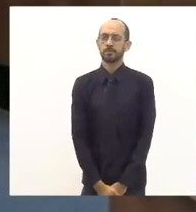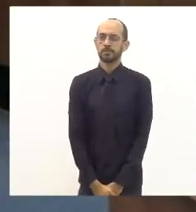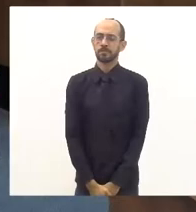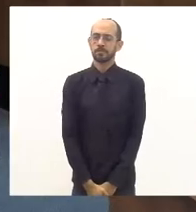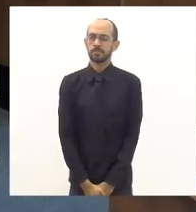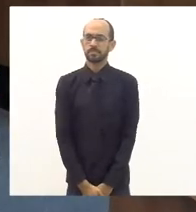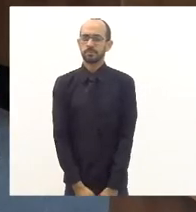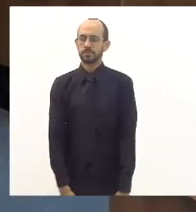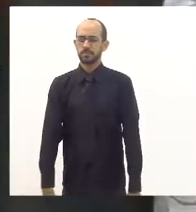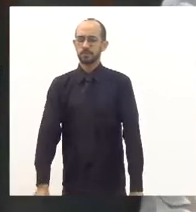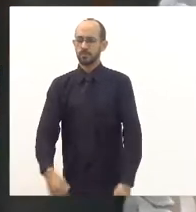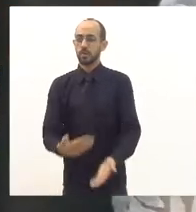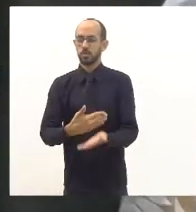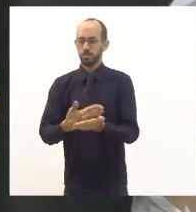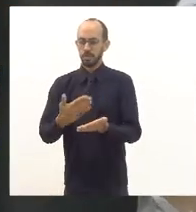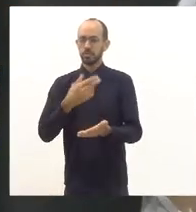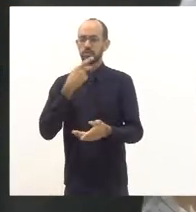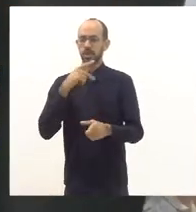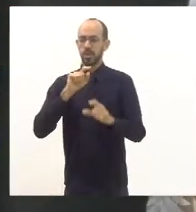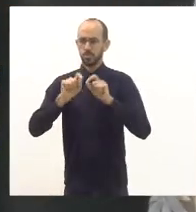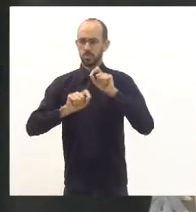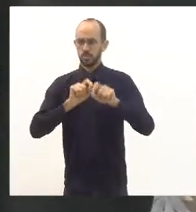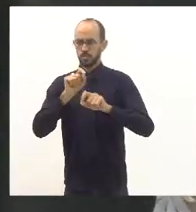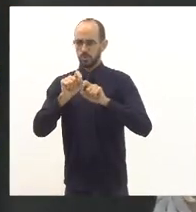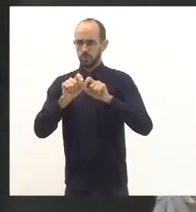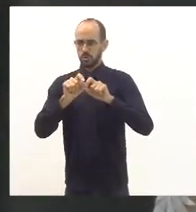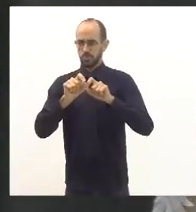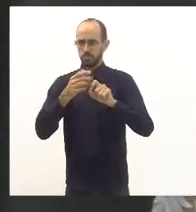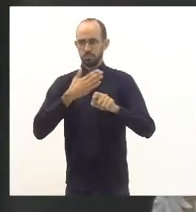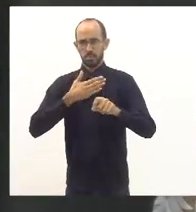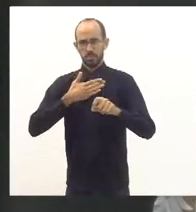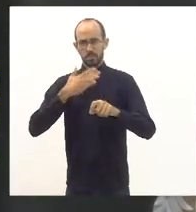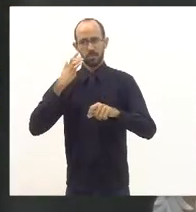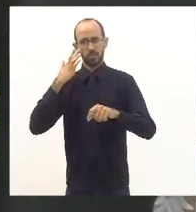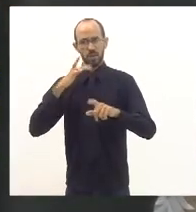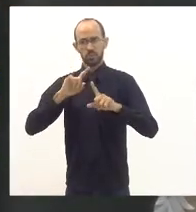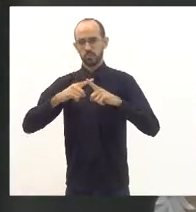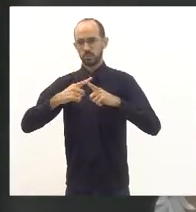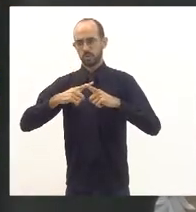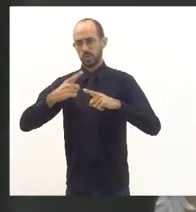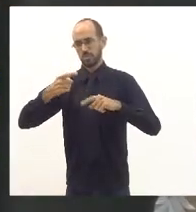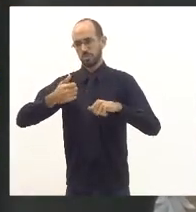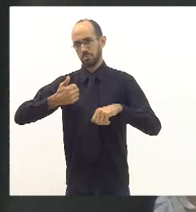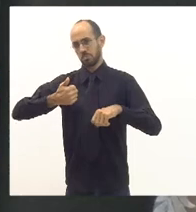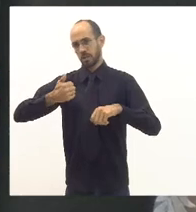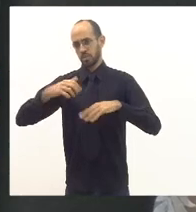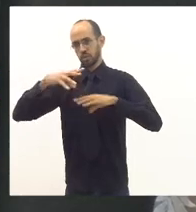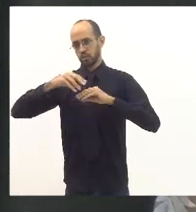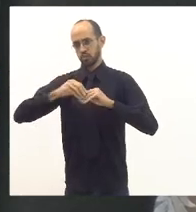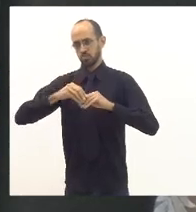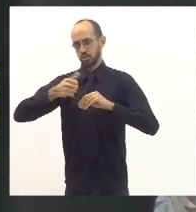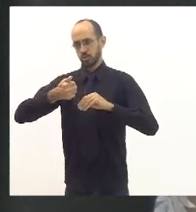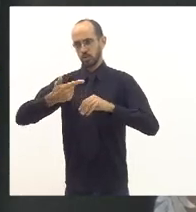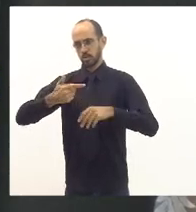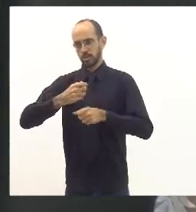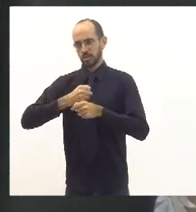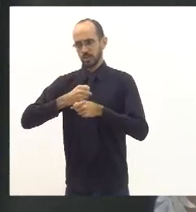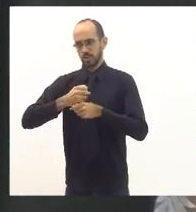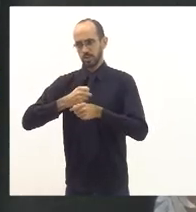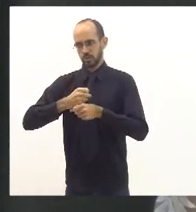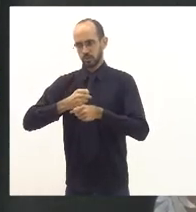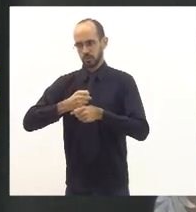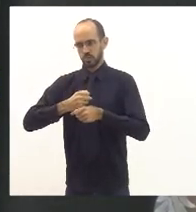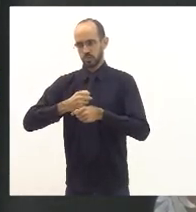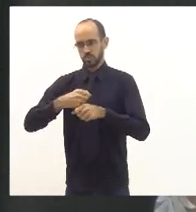Bom, já começo dizendo que para mim não vai ser nada fácil, né? Primeiramente, que resumir 12 anos de um programa em